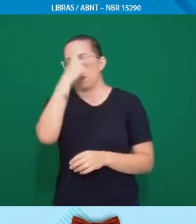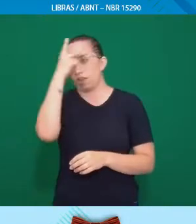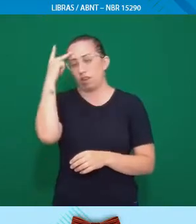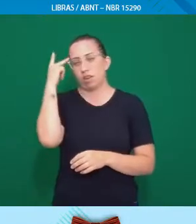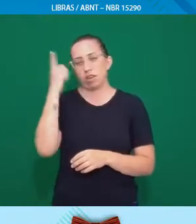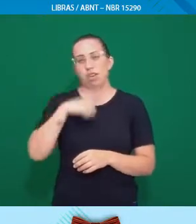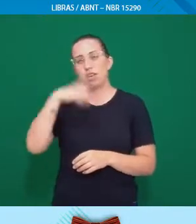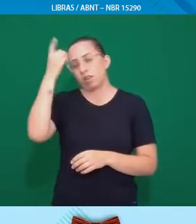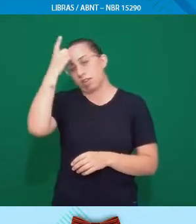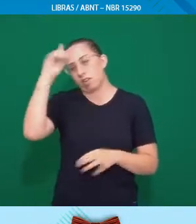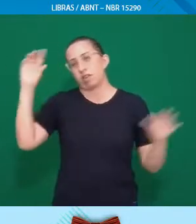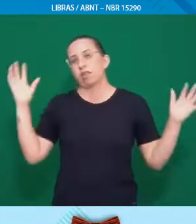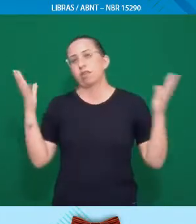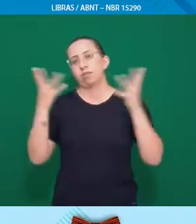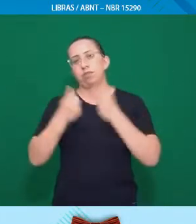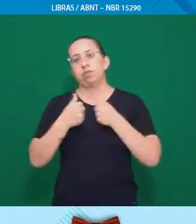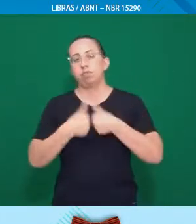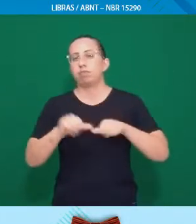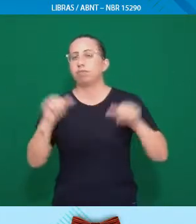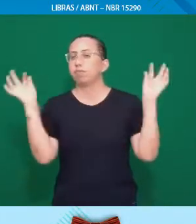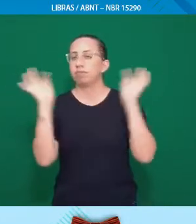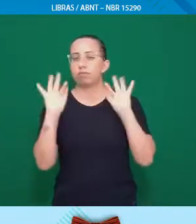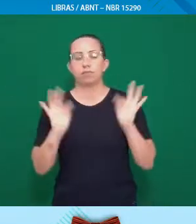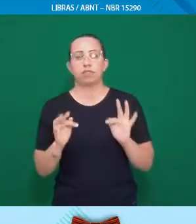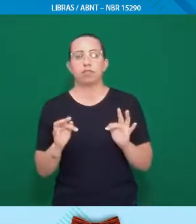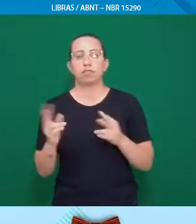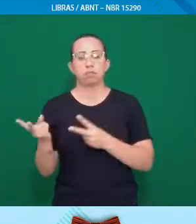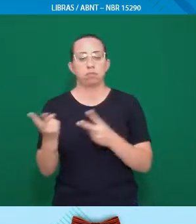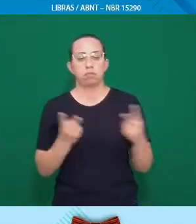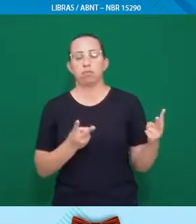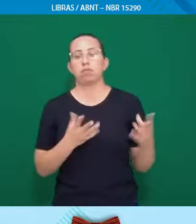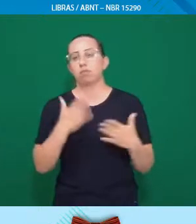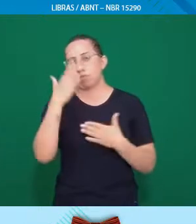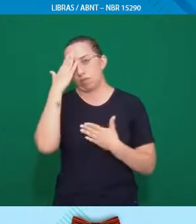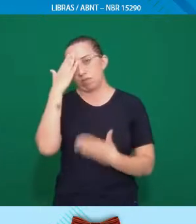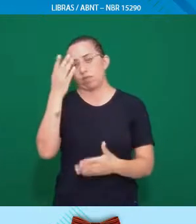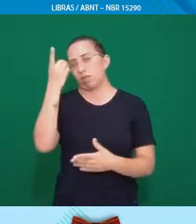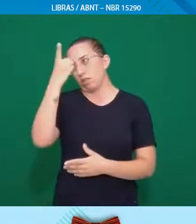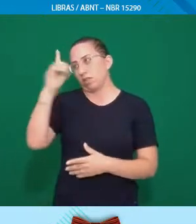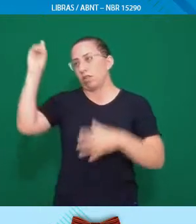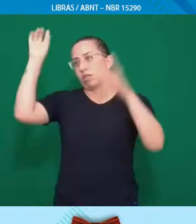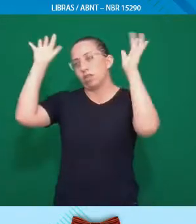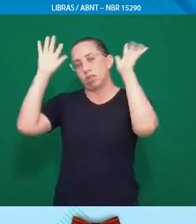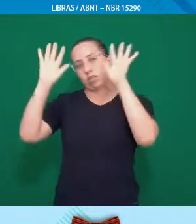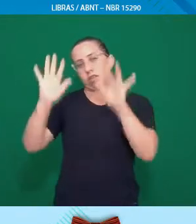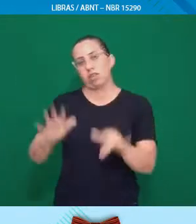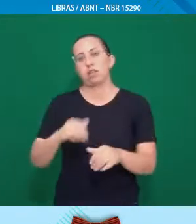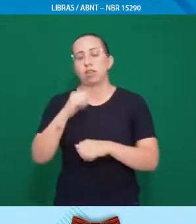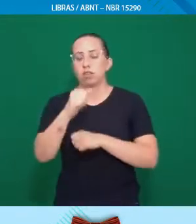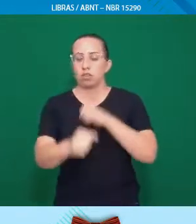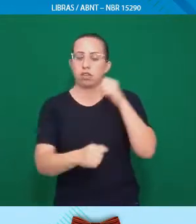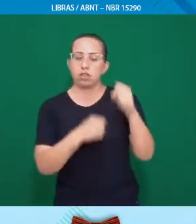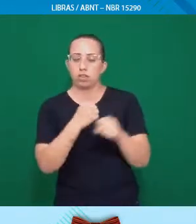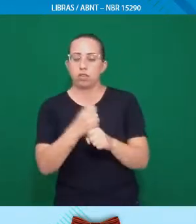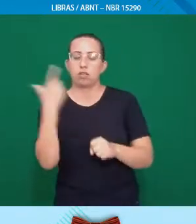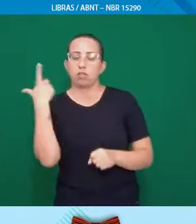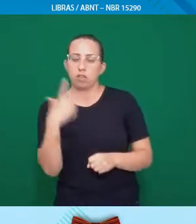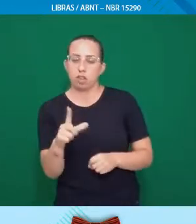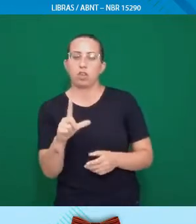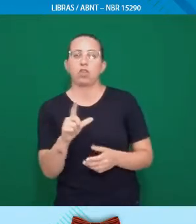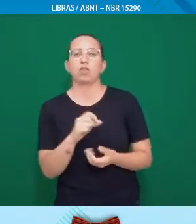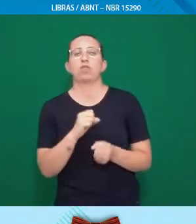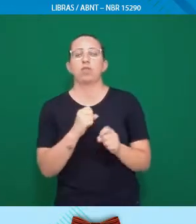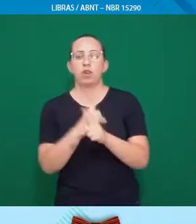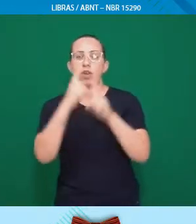passar um dia maravilhoso Fiquei muito feliz pelo convite paz e que Deus os abençoe o ano vindouro e nós